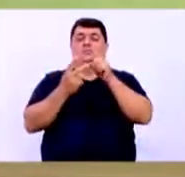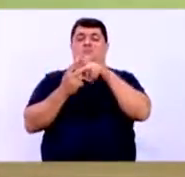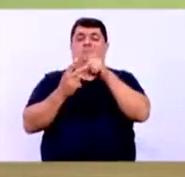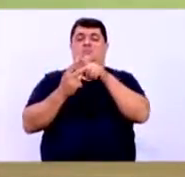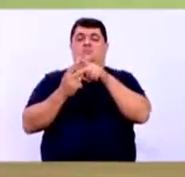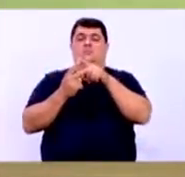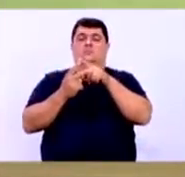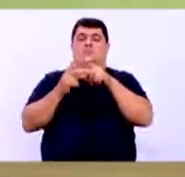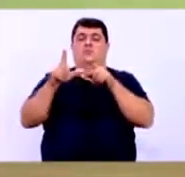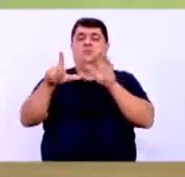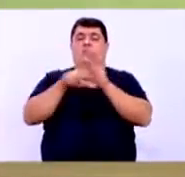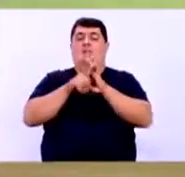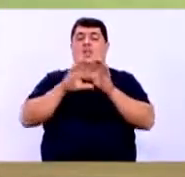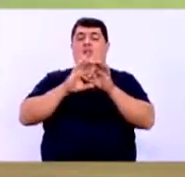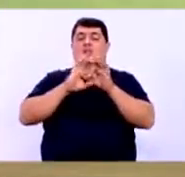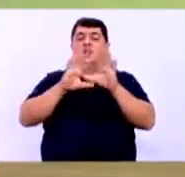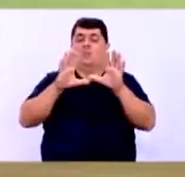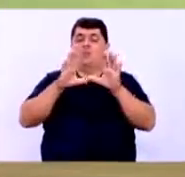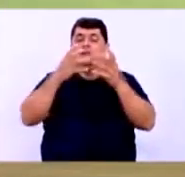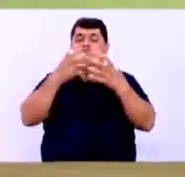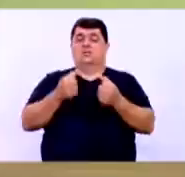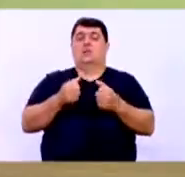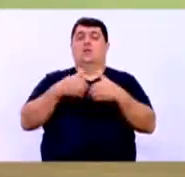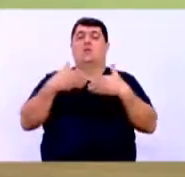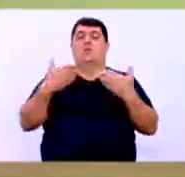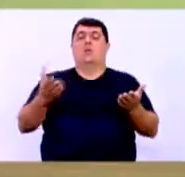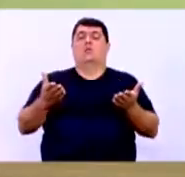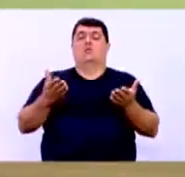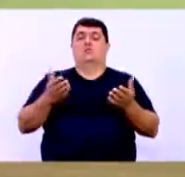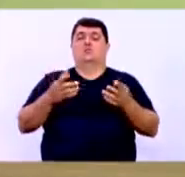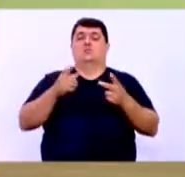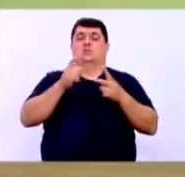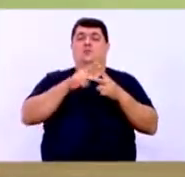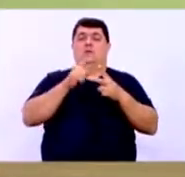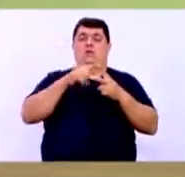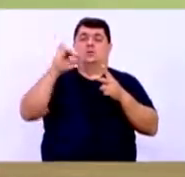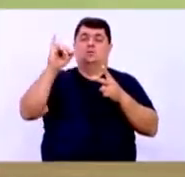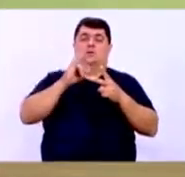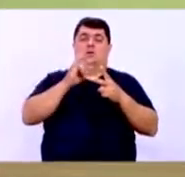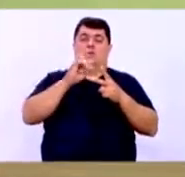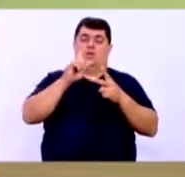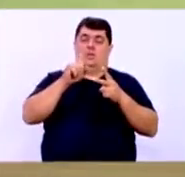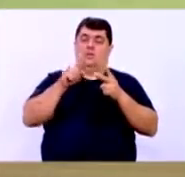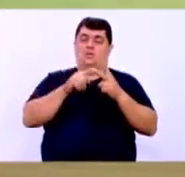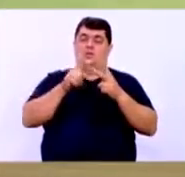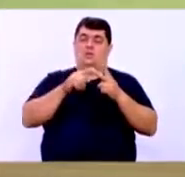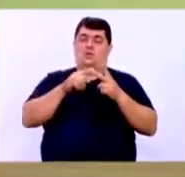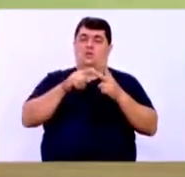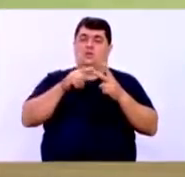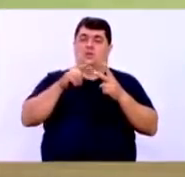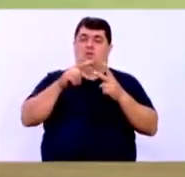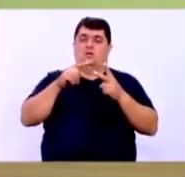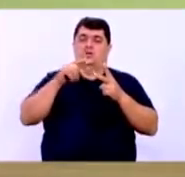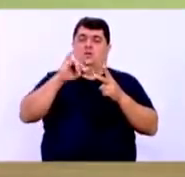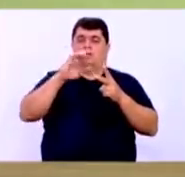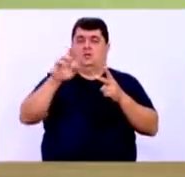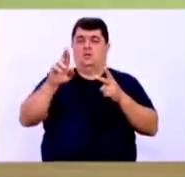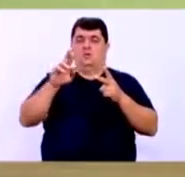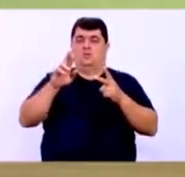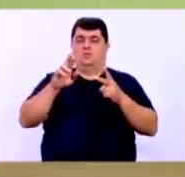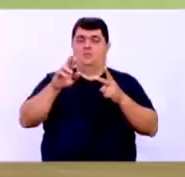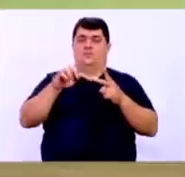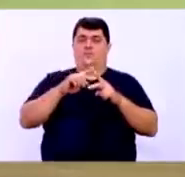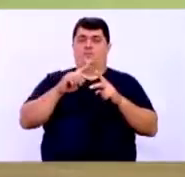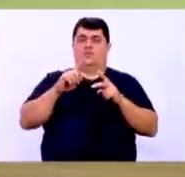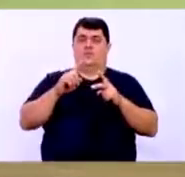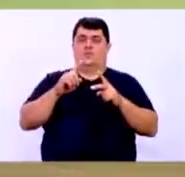utilizado, exigido pela legislação. As normas internacionais, né? Agora, uma pergunta que talvez o aluno queira